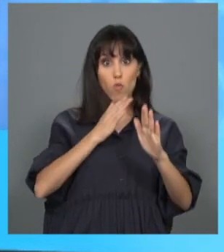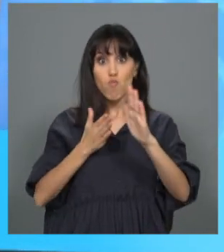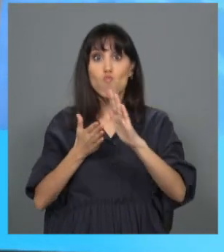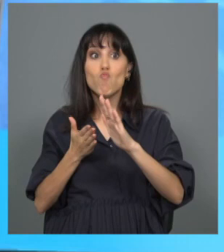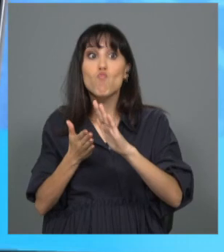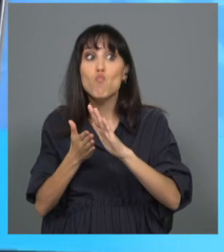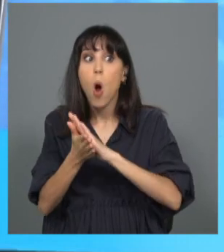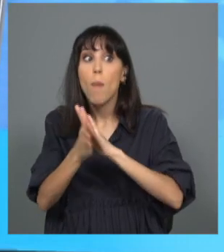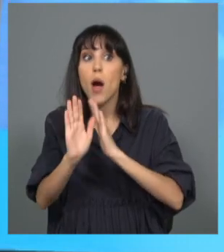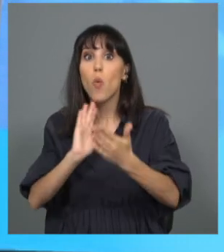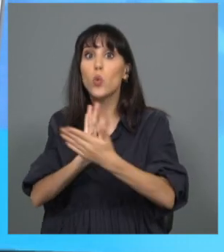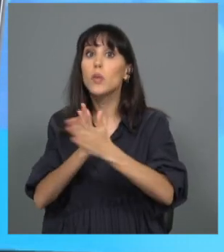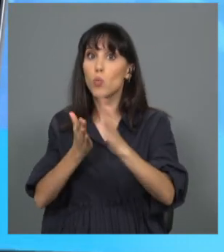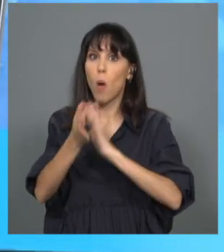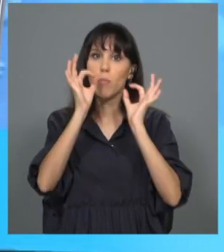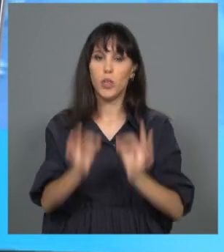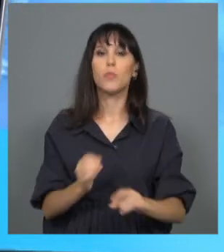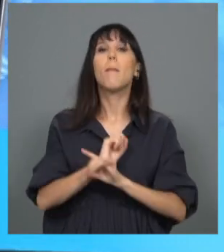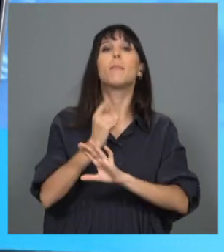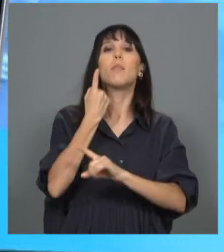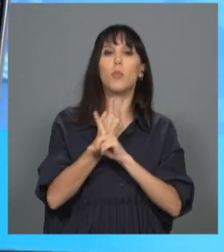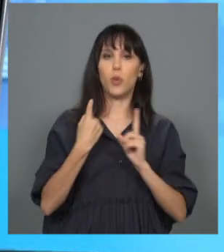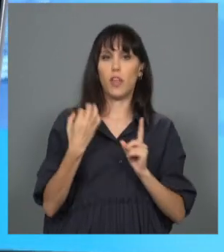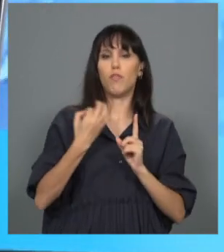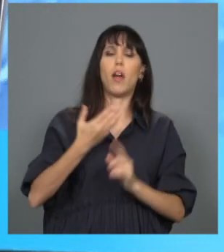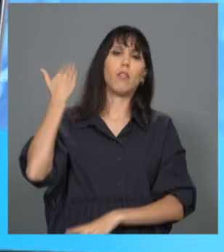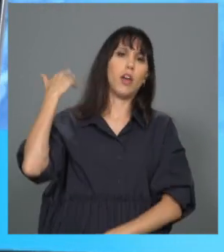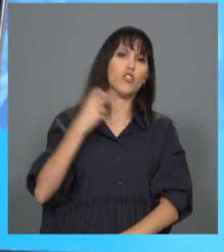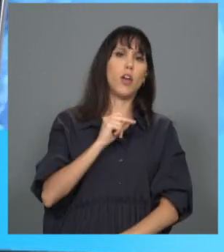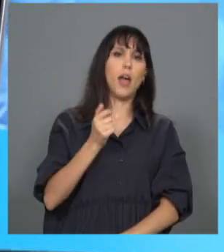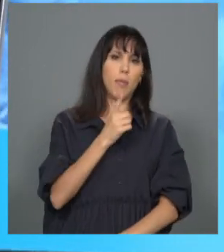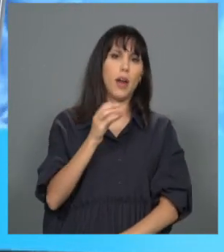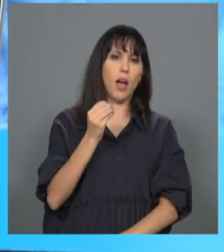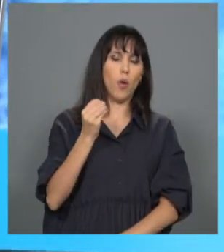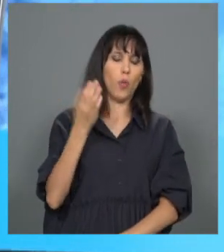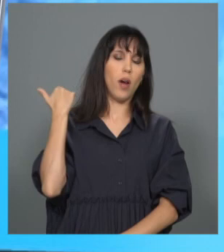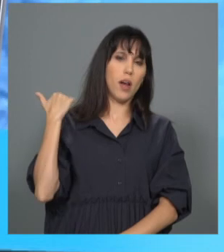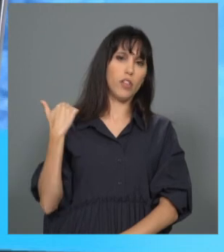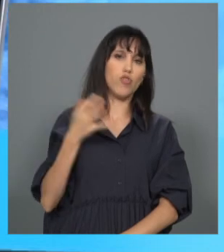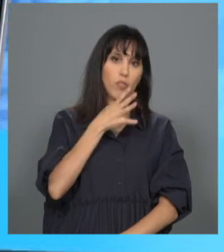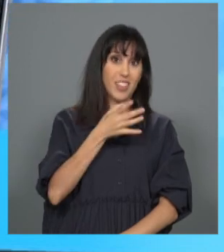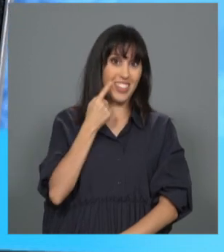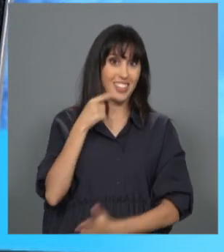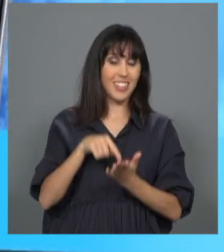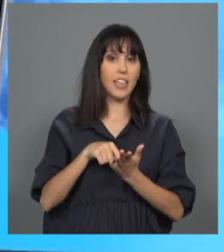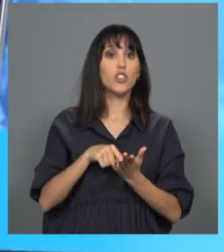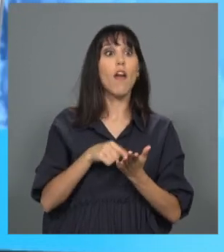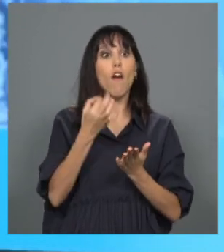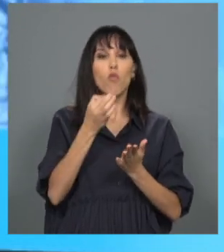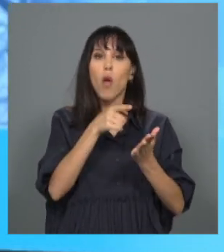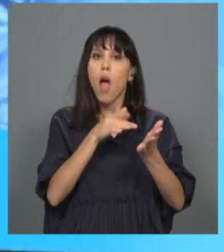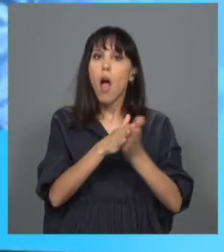últimos. Primeiros porquê? Porque, de facto, desde Abraão, que é aqui mencionado, desde Abraão eles beneficiavam